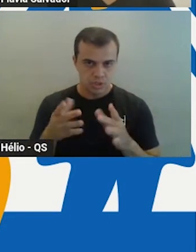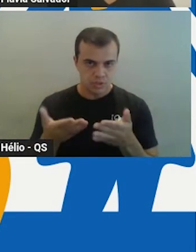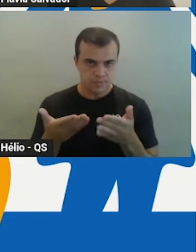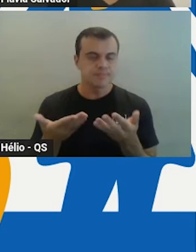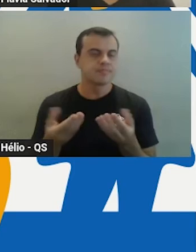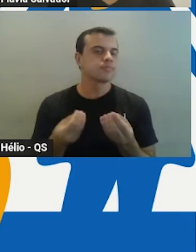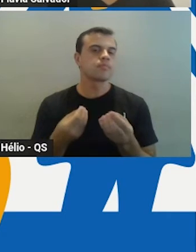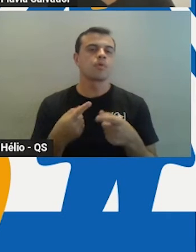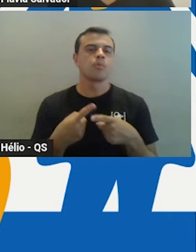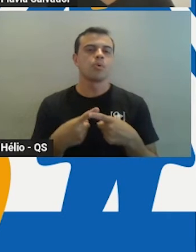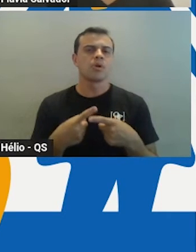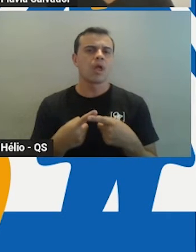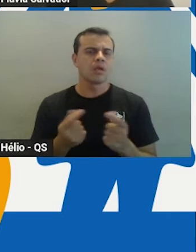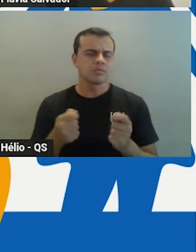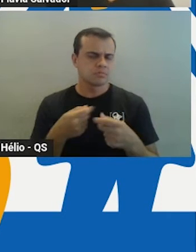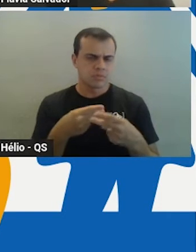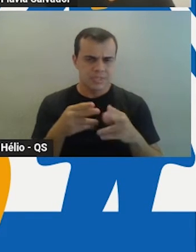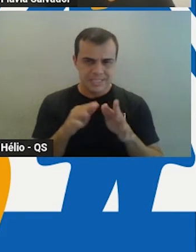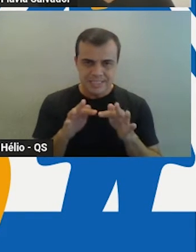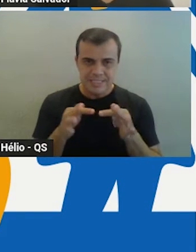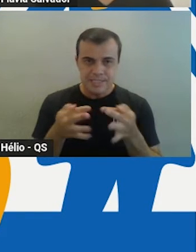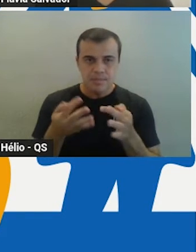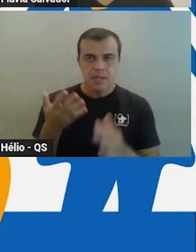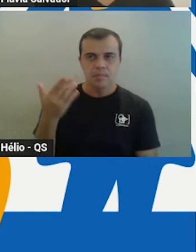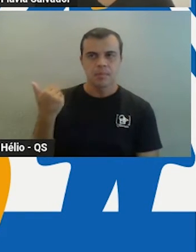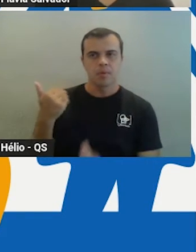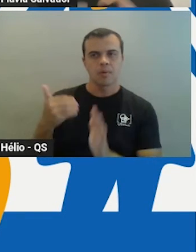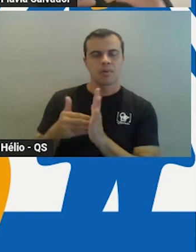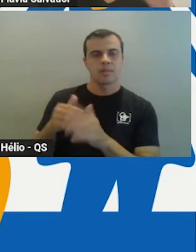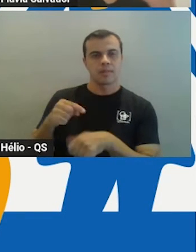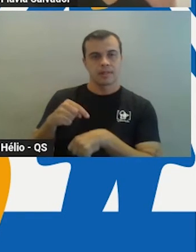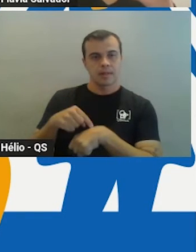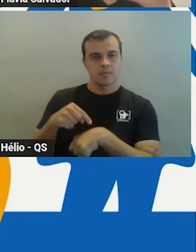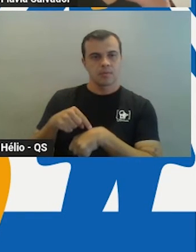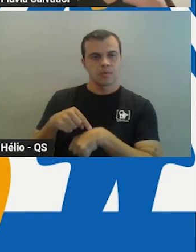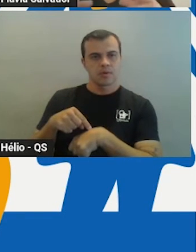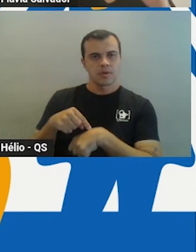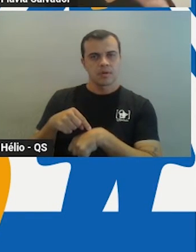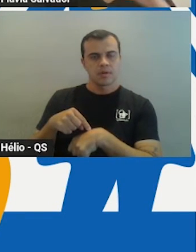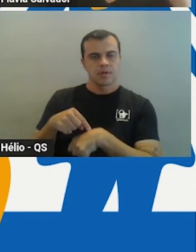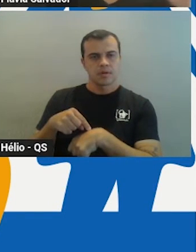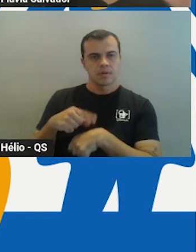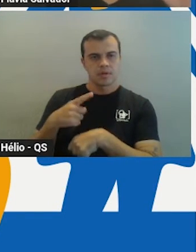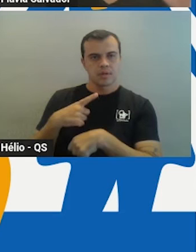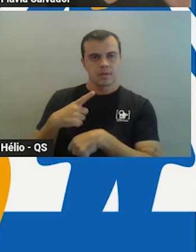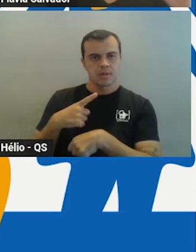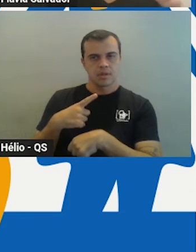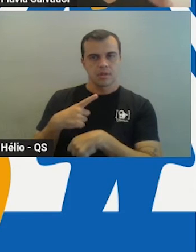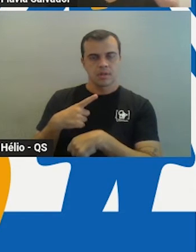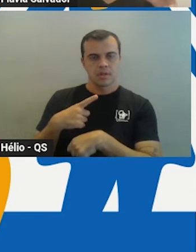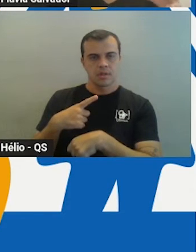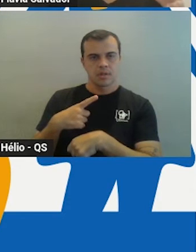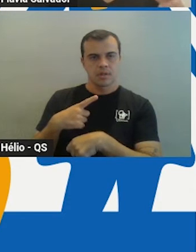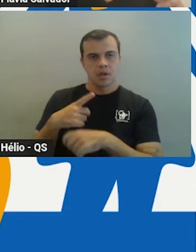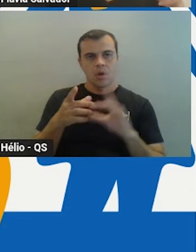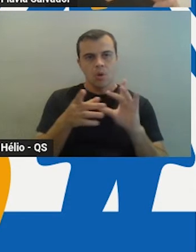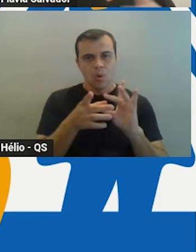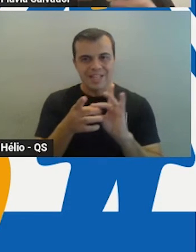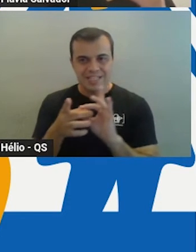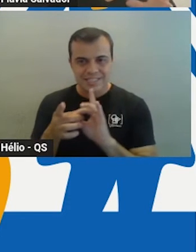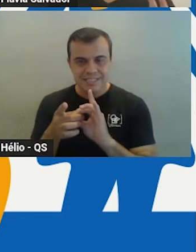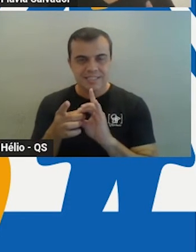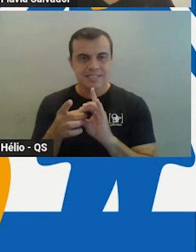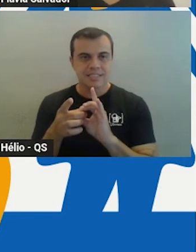aí, por que não? Coisa simples. Há um pouco tempo atrás, a gente está na geração, no contexto, né,